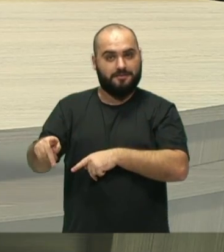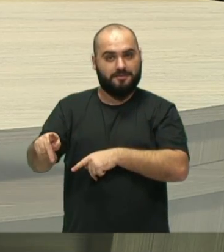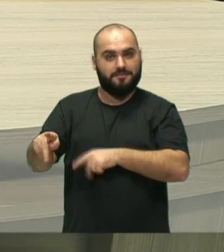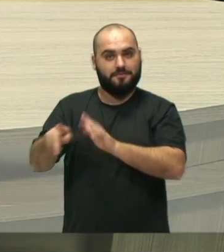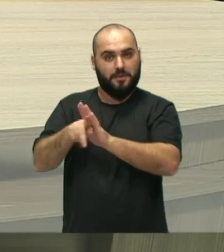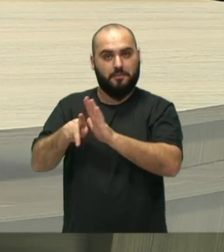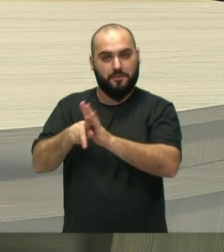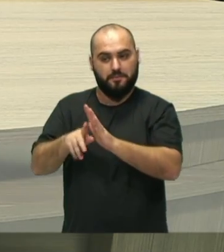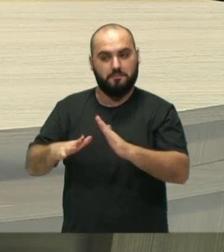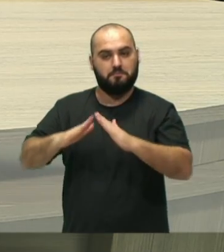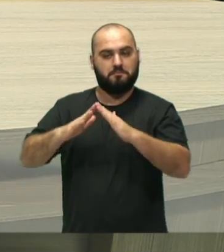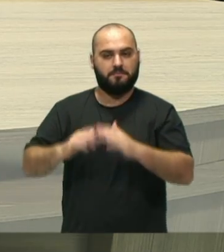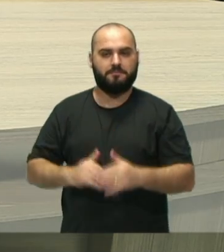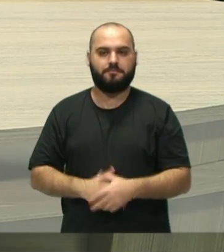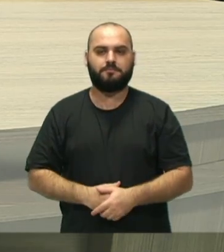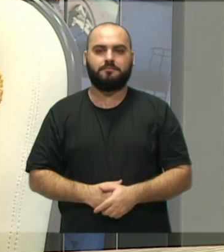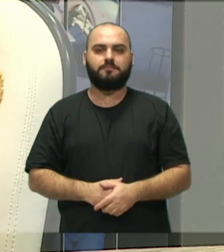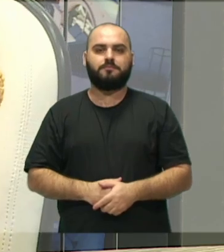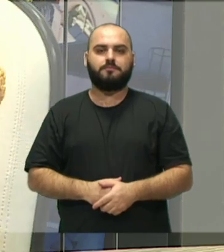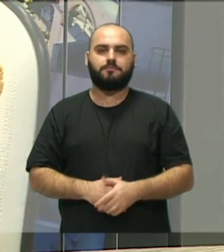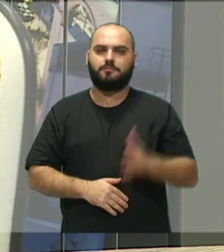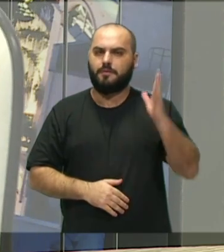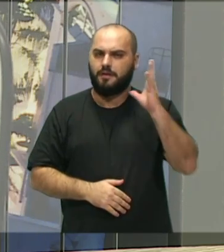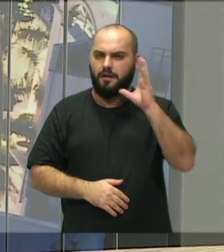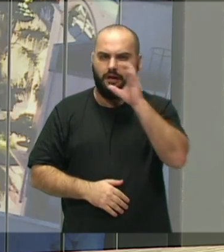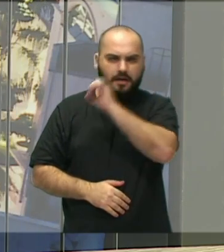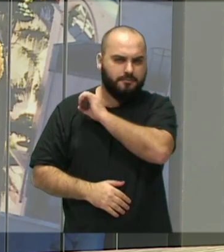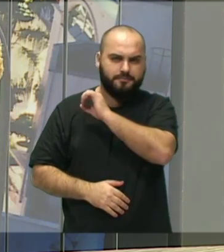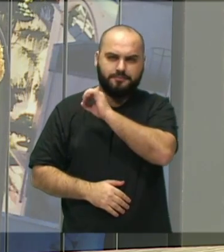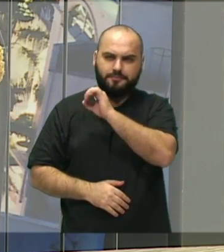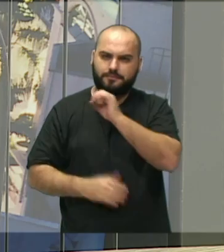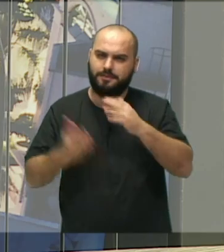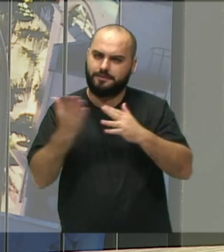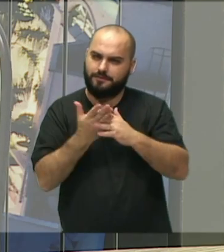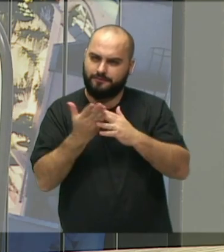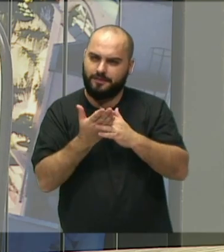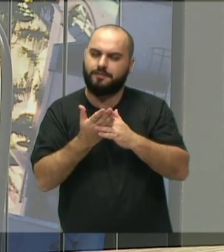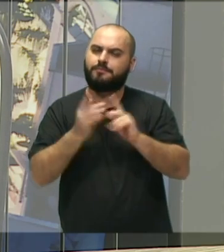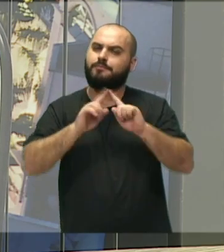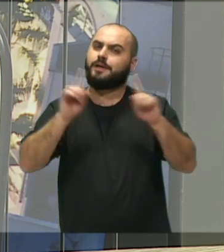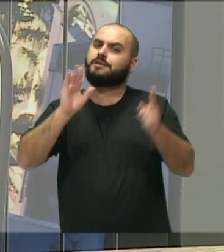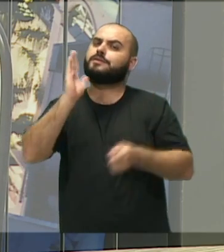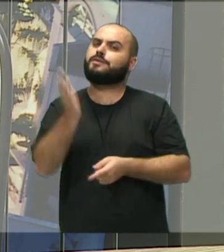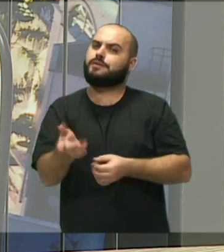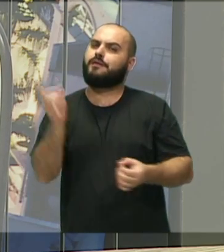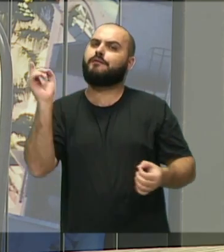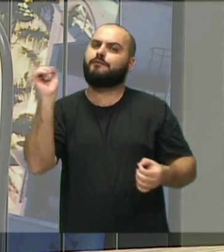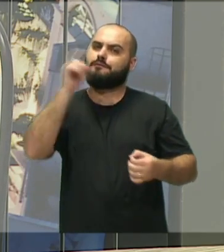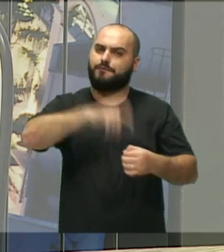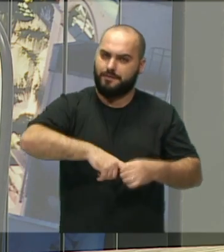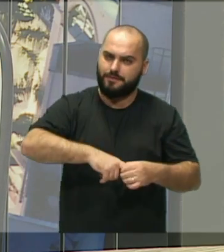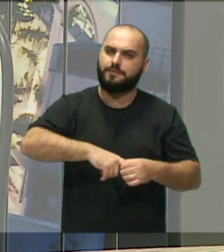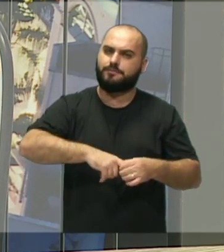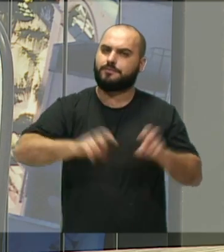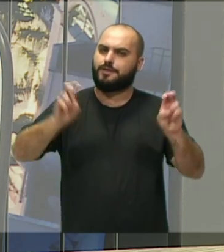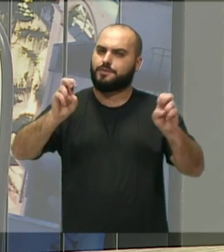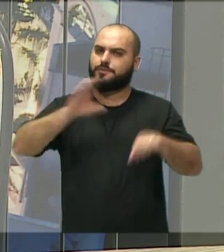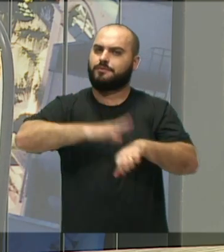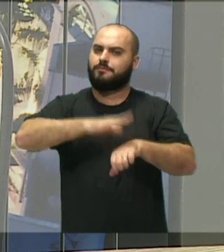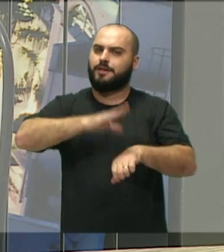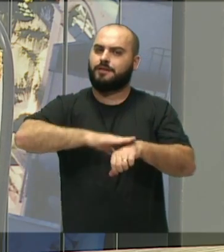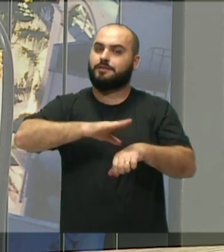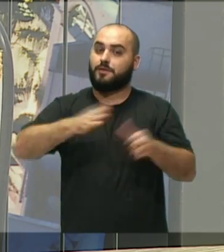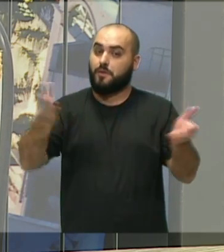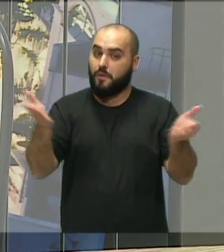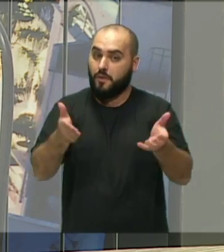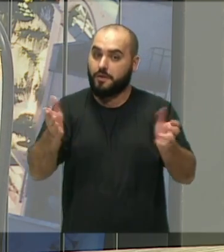Muito, muito bonito. A gente tem que fazer um pequeno intervalo, mas na volta a gente volta mais com esse programa